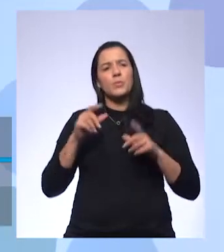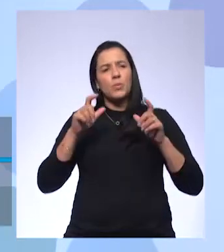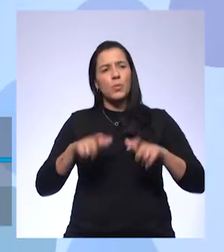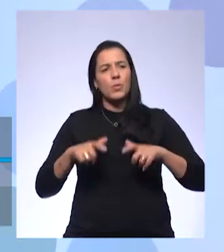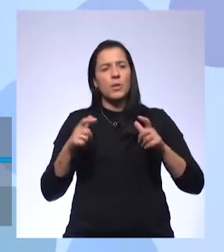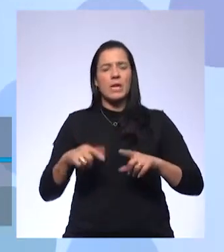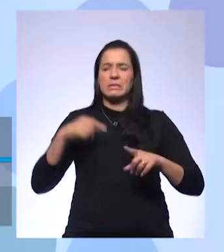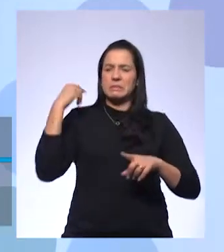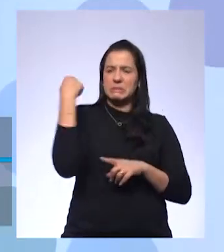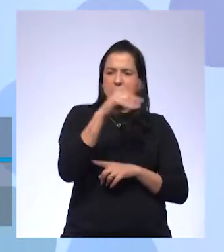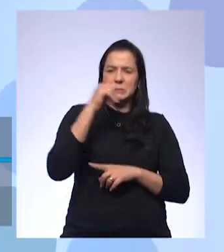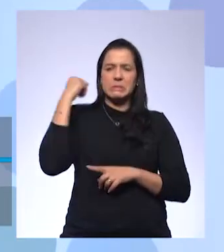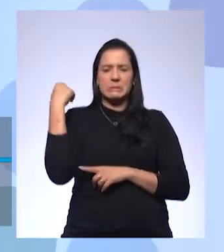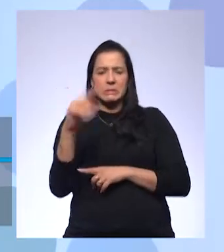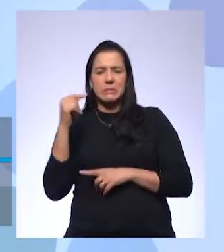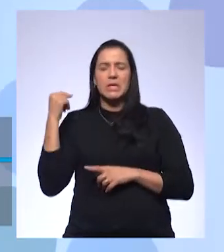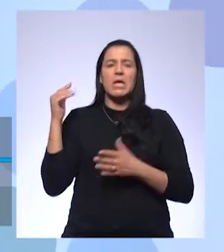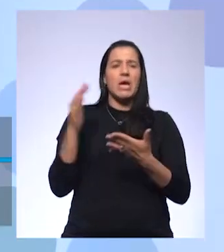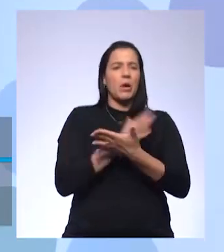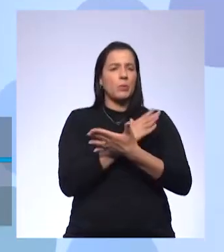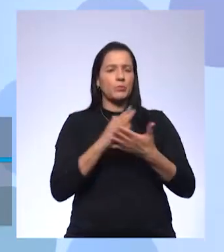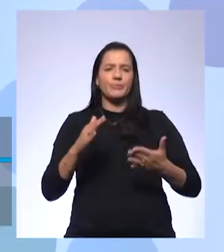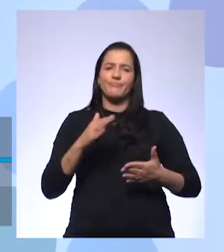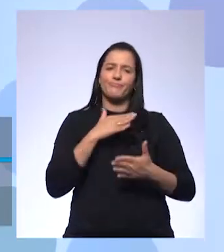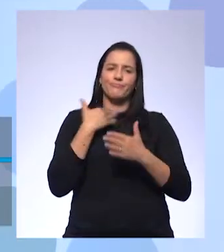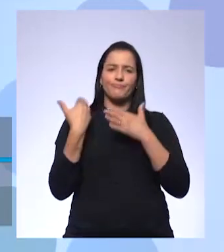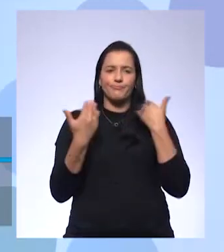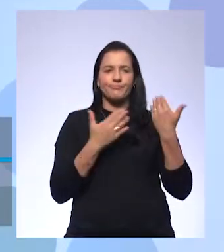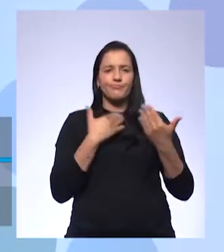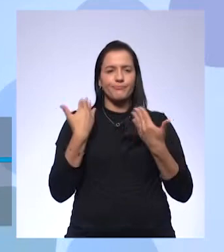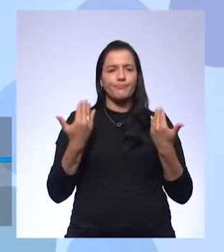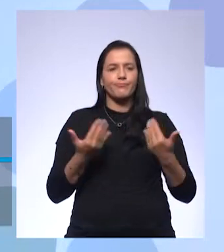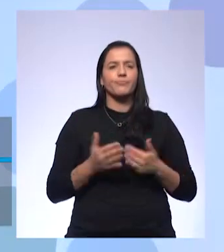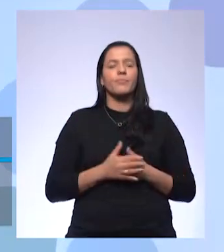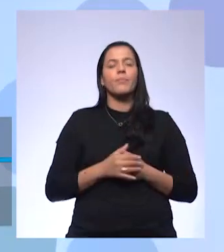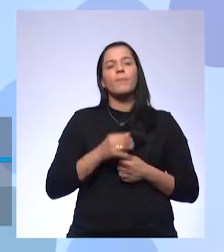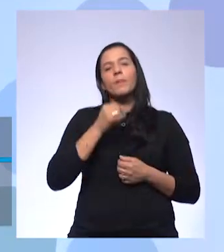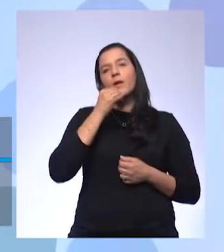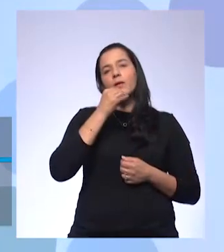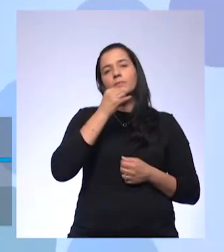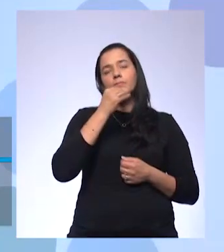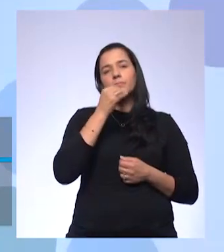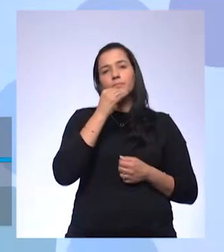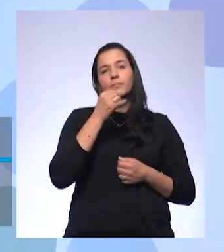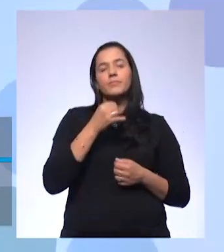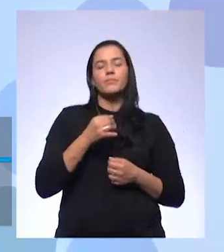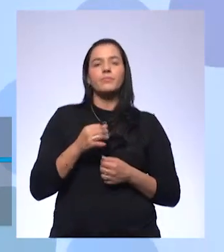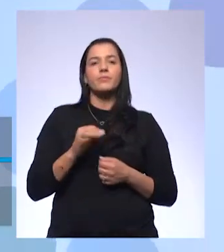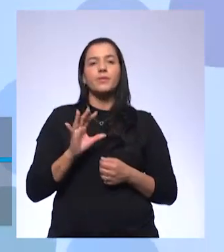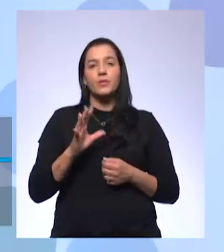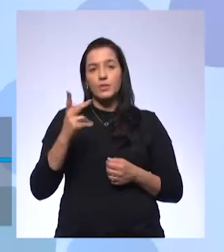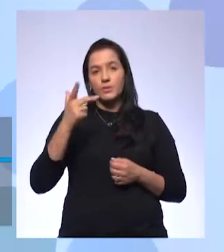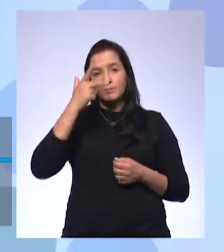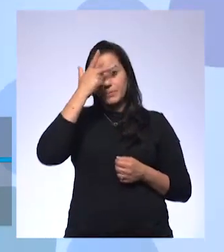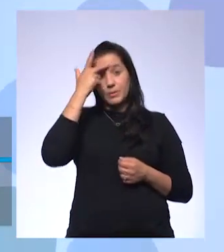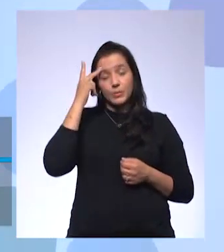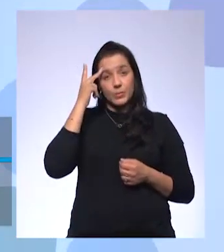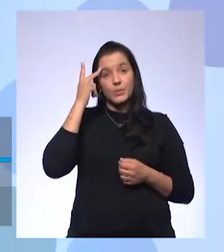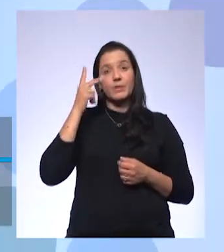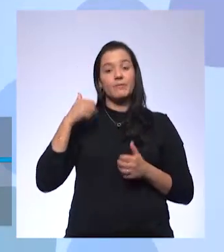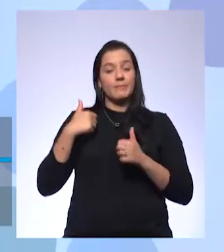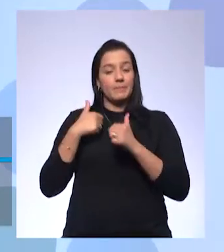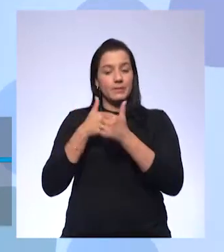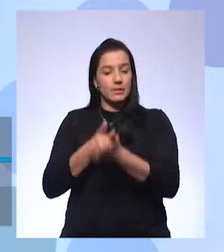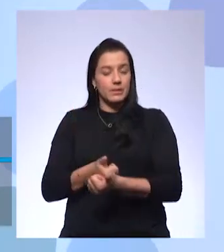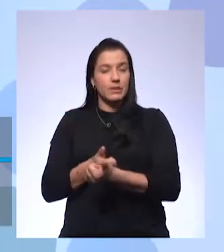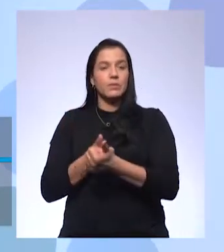local e muitos, não resistindo, morreram. Um exemplo, um caso de pessoa ali que foi perseguida,